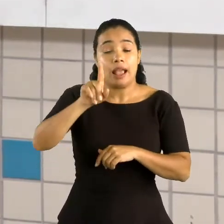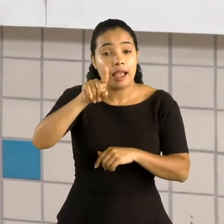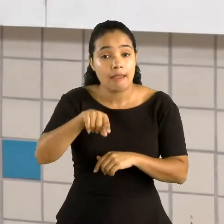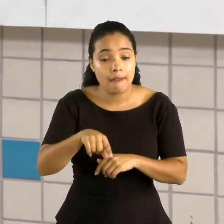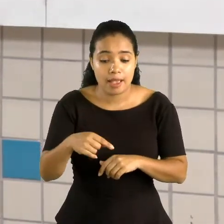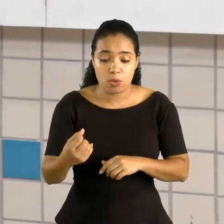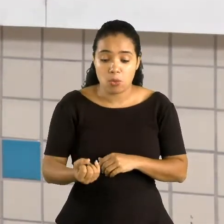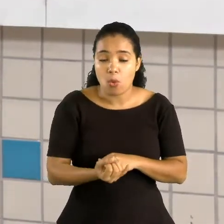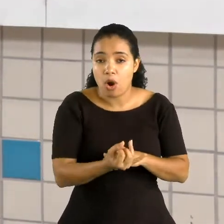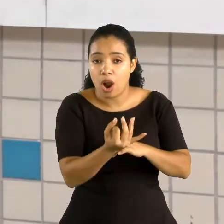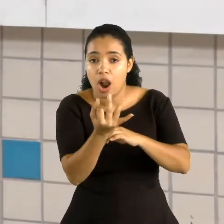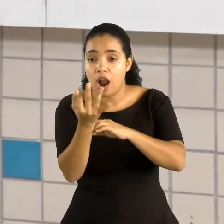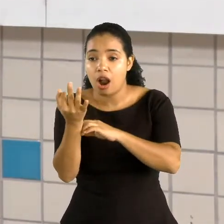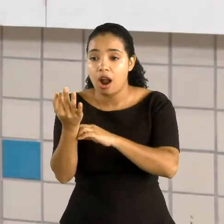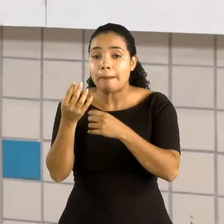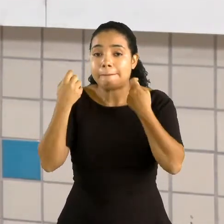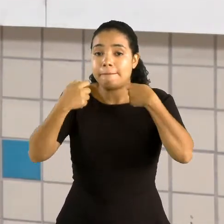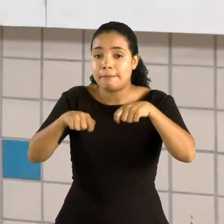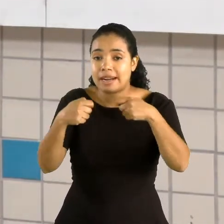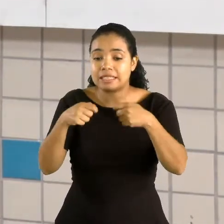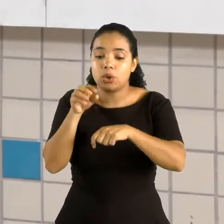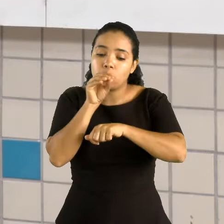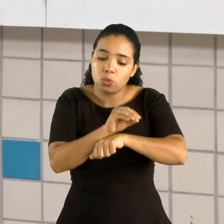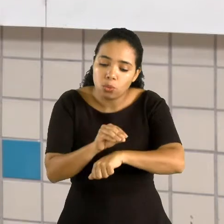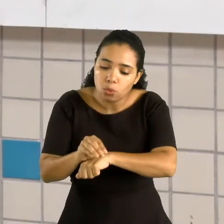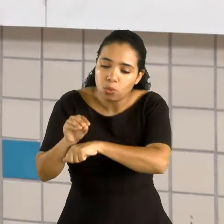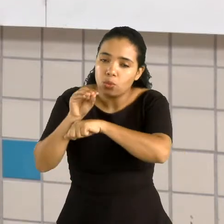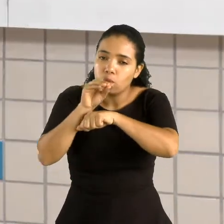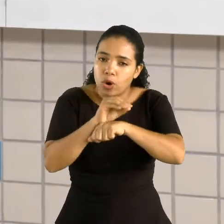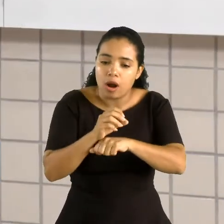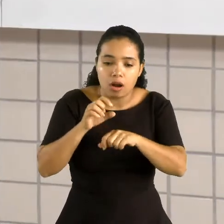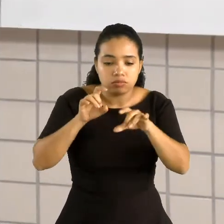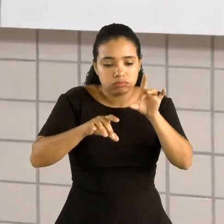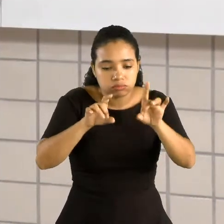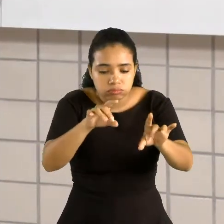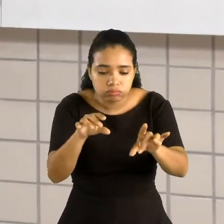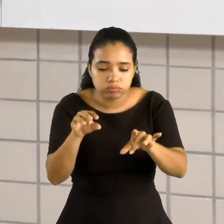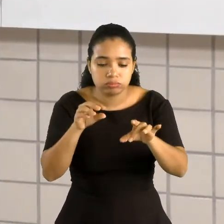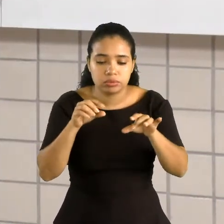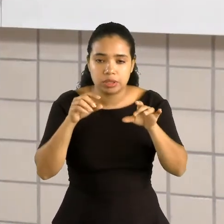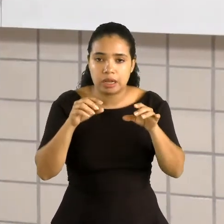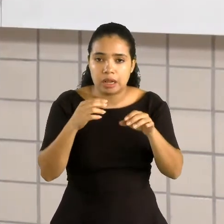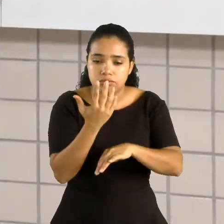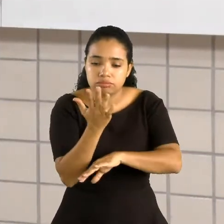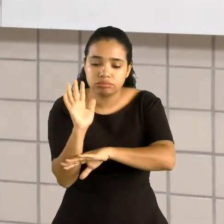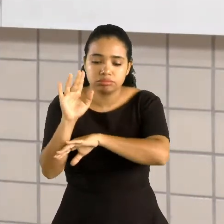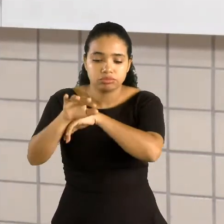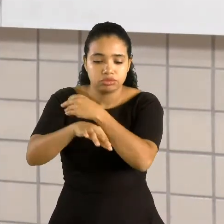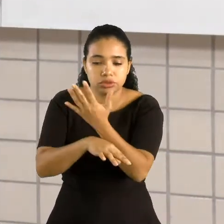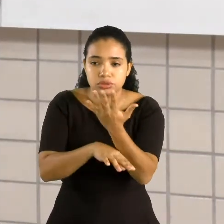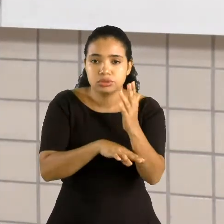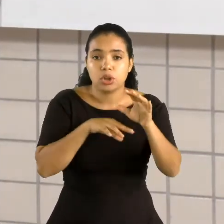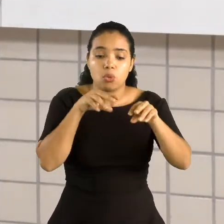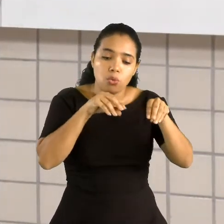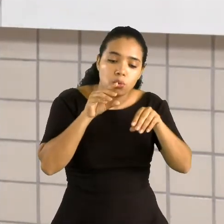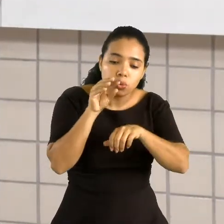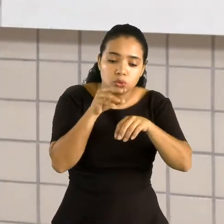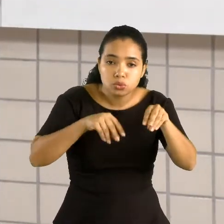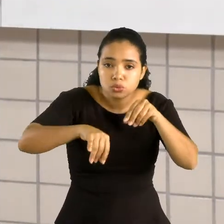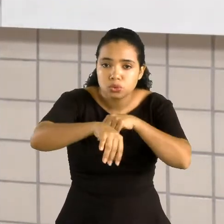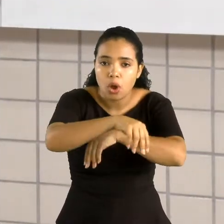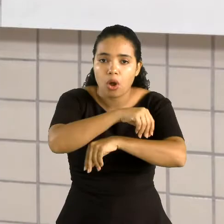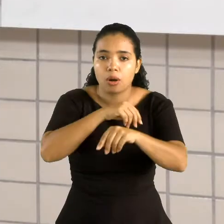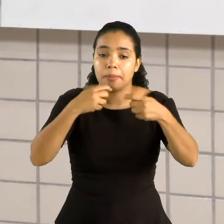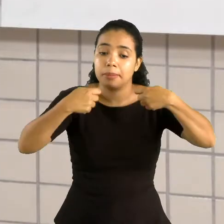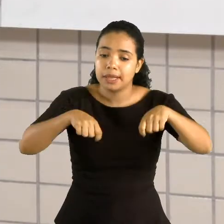uma quantidade, é um solo que a gente precisa preservar. Muito. Às vezes nós utilizamos o solo de maneira errada, né?